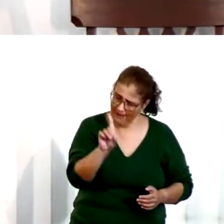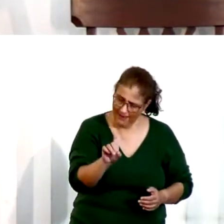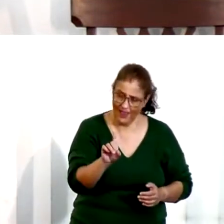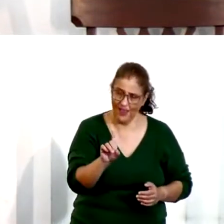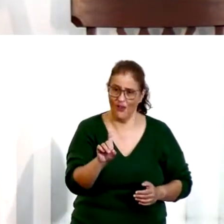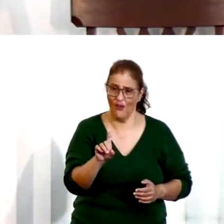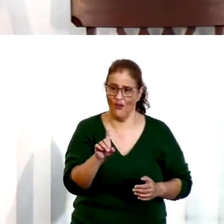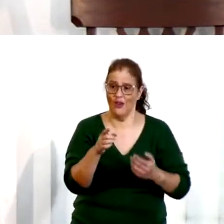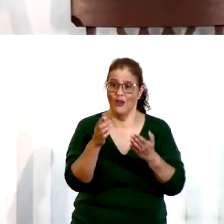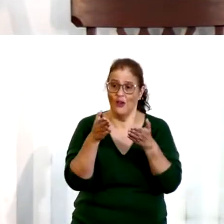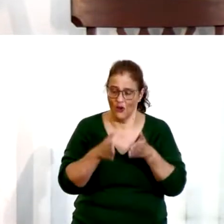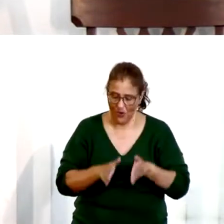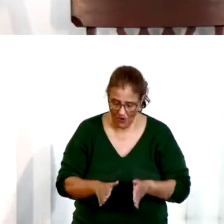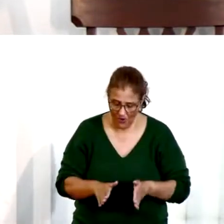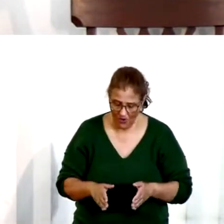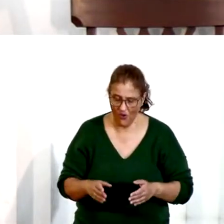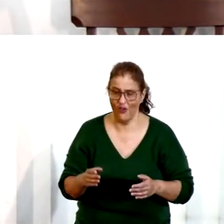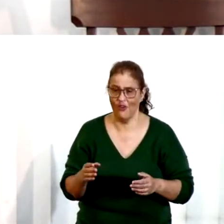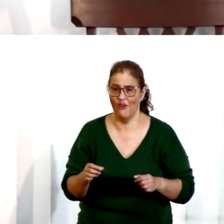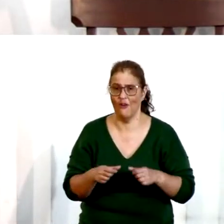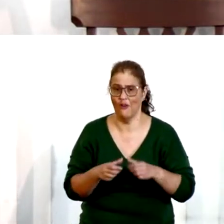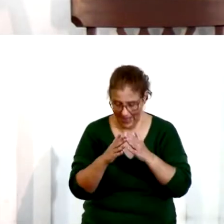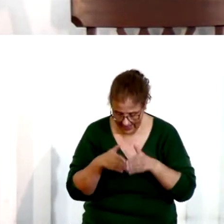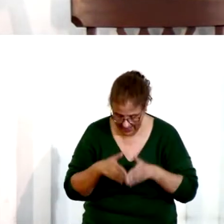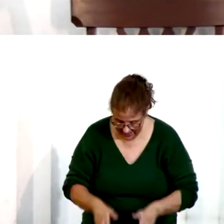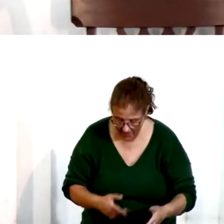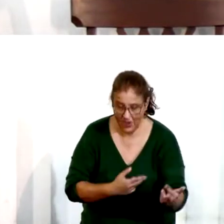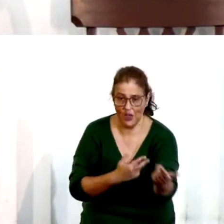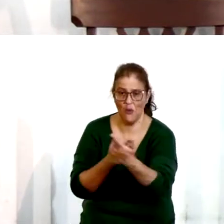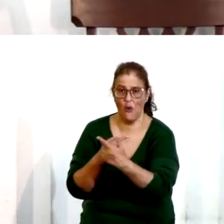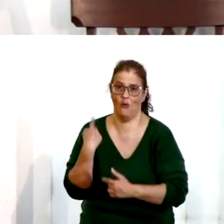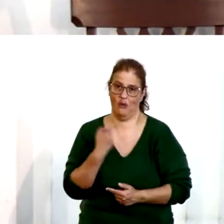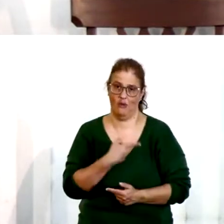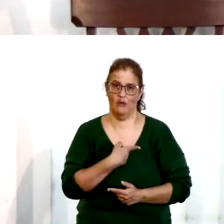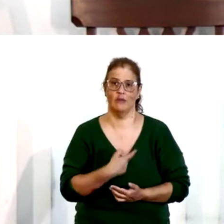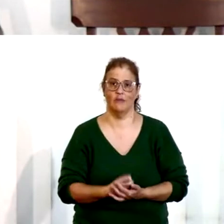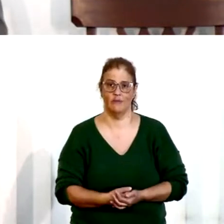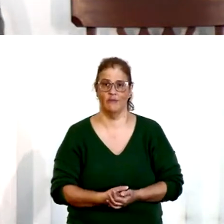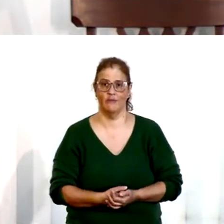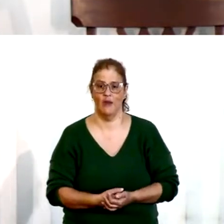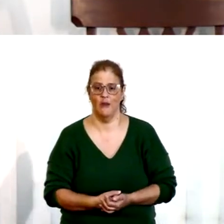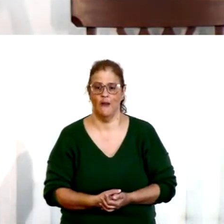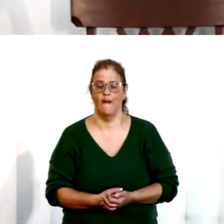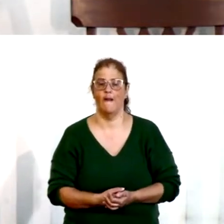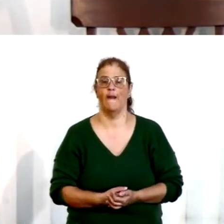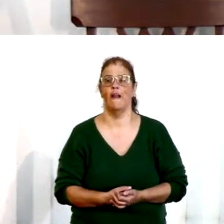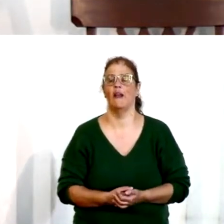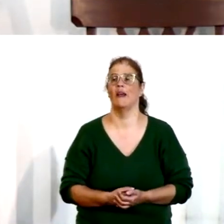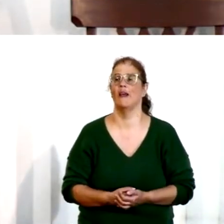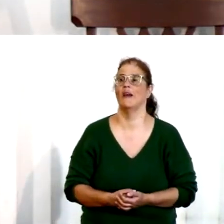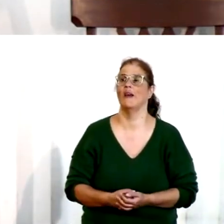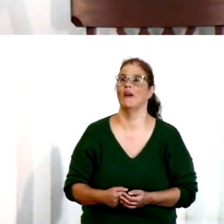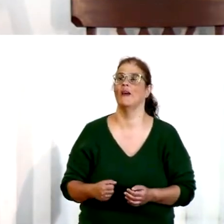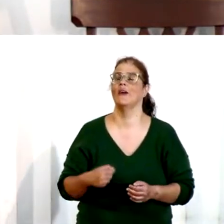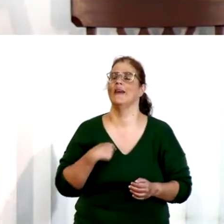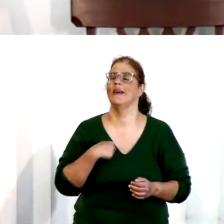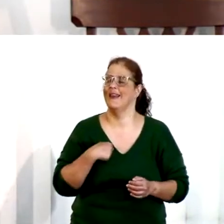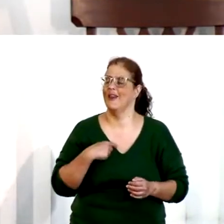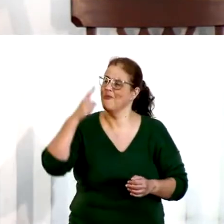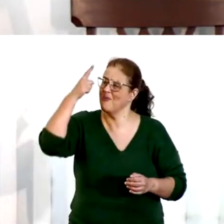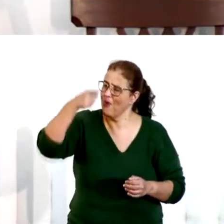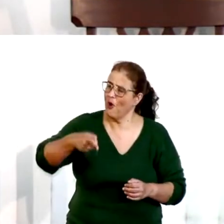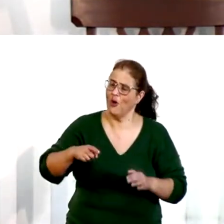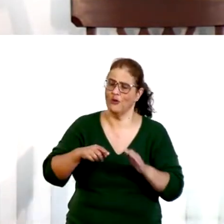chama de filho. É Ele que por sua palavra te diz, eu te tomo pela tua mão direita. É Ele pela tua palavra que te diz, eu indico o caminho,